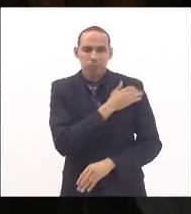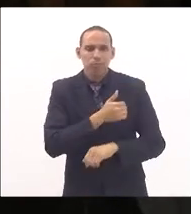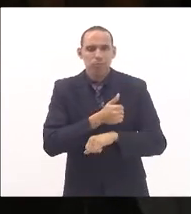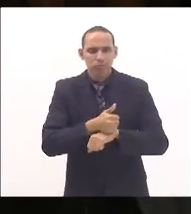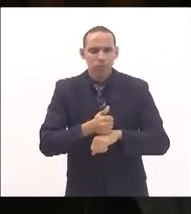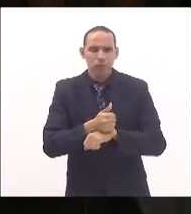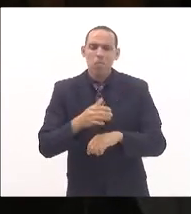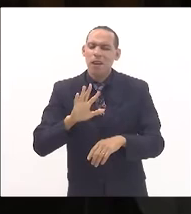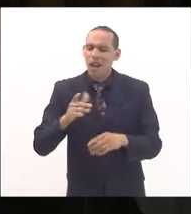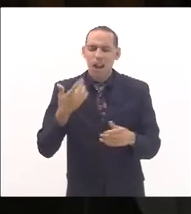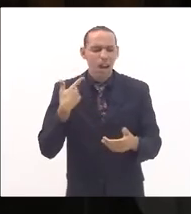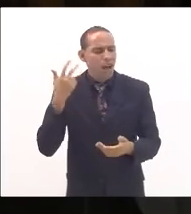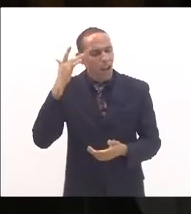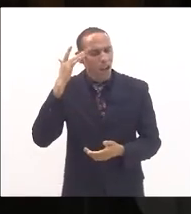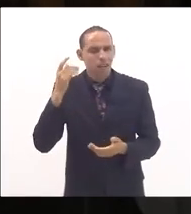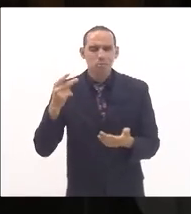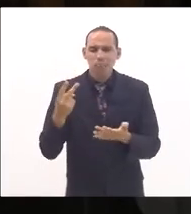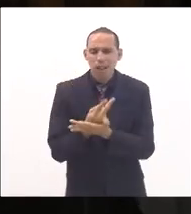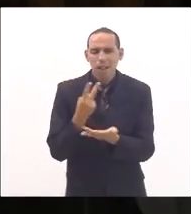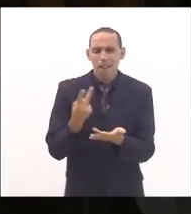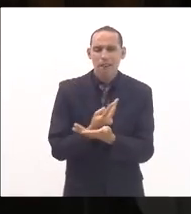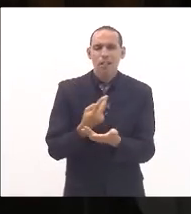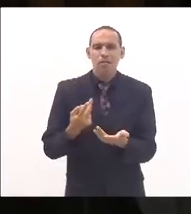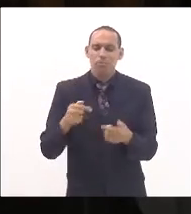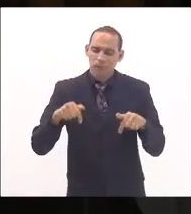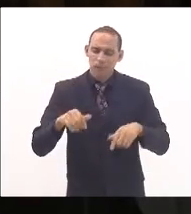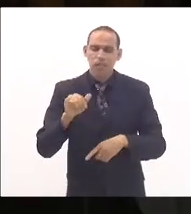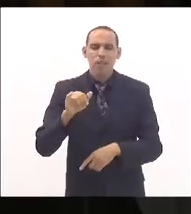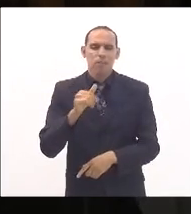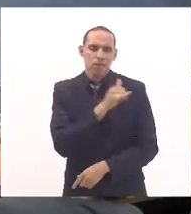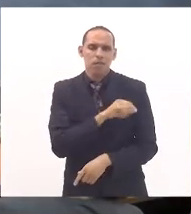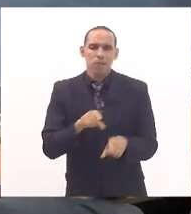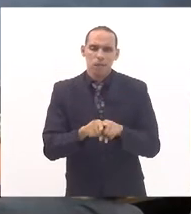acho uma distorção e discordo também aqui no Rio de Janeiro.